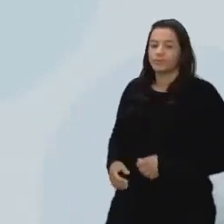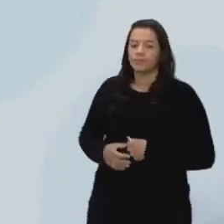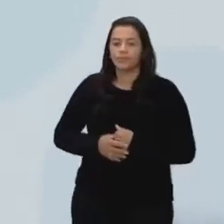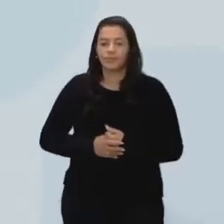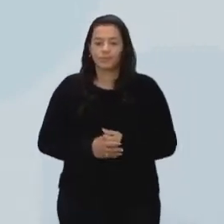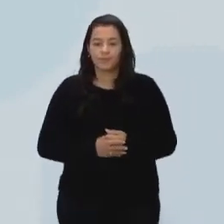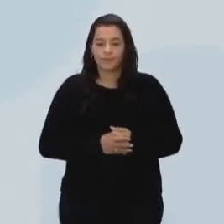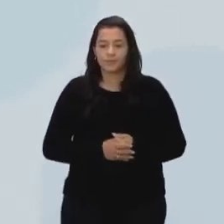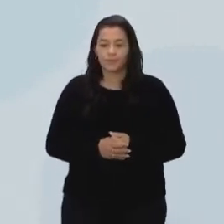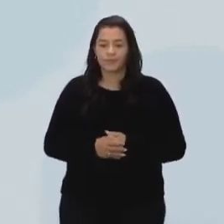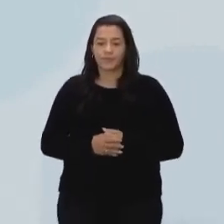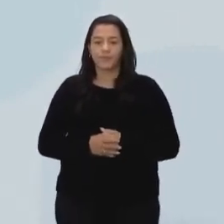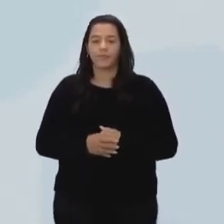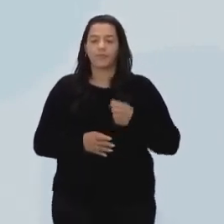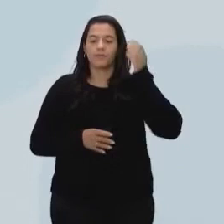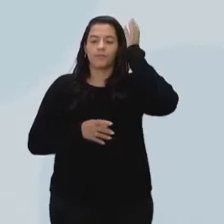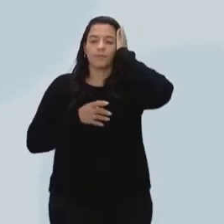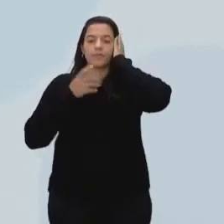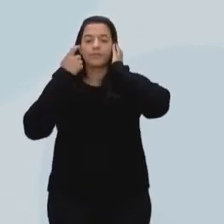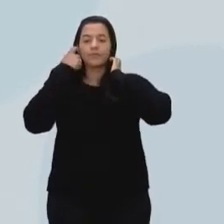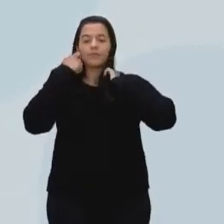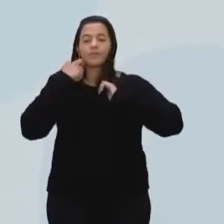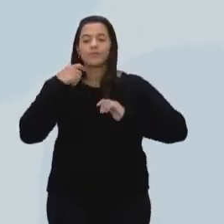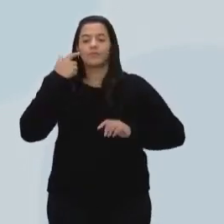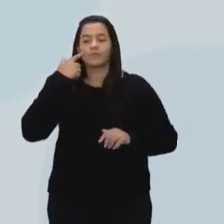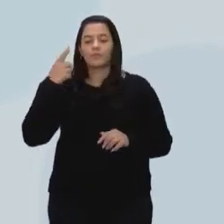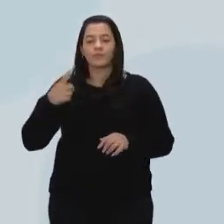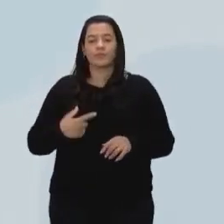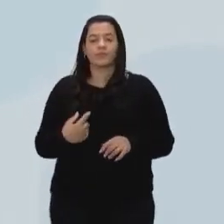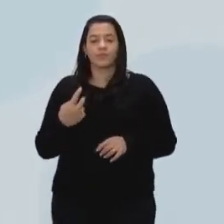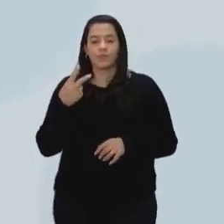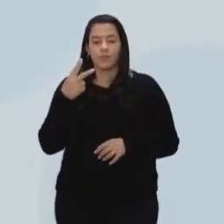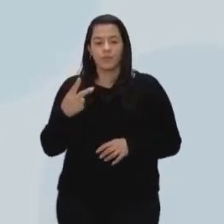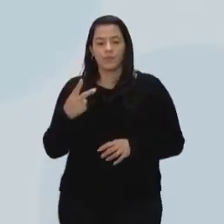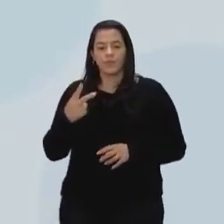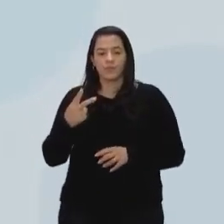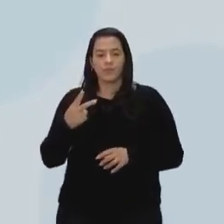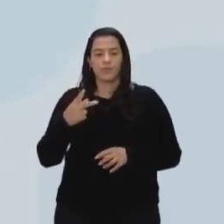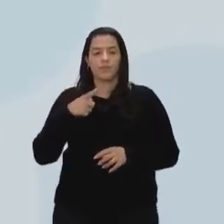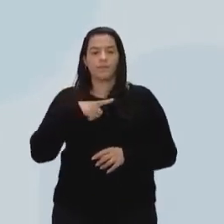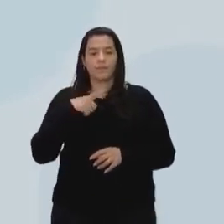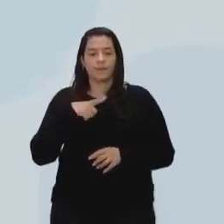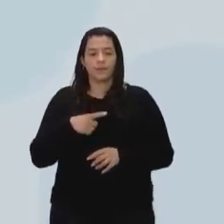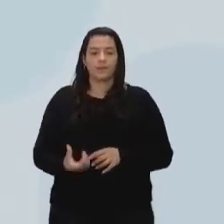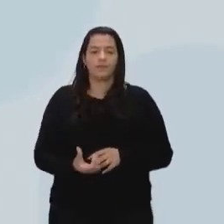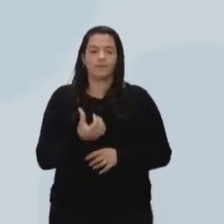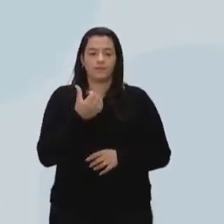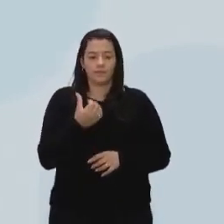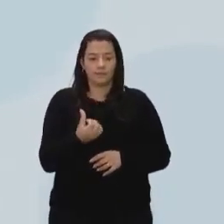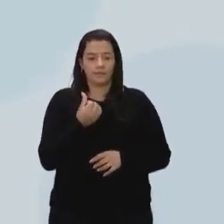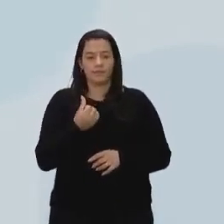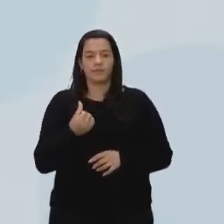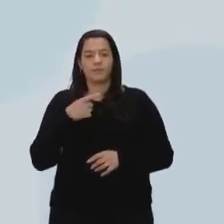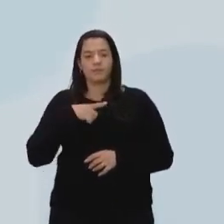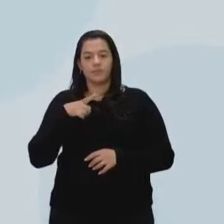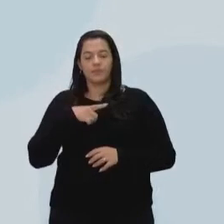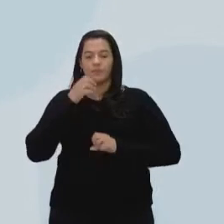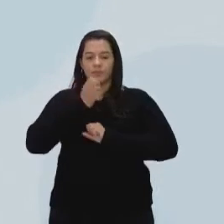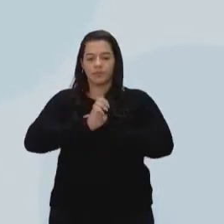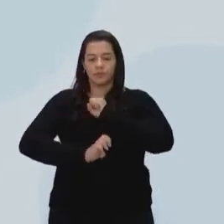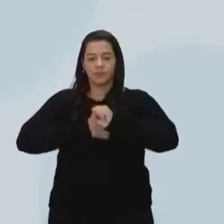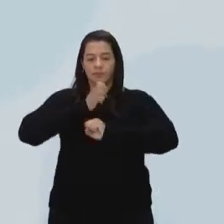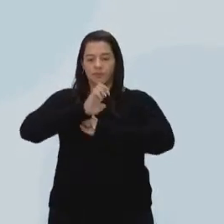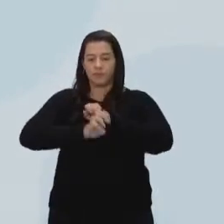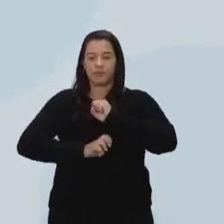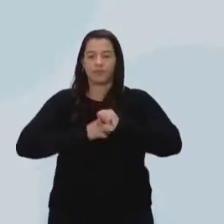2 camadas, né? Ok? E a última camada, 6 elétrons. 6 elétrons. Totalizando 8 elétrons.